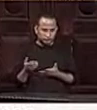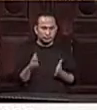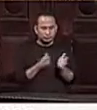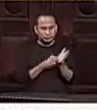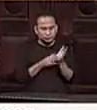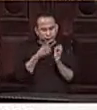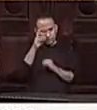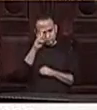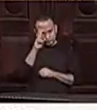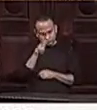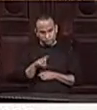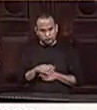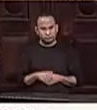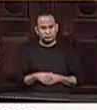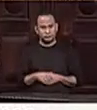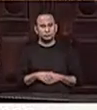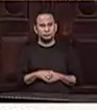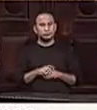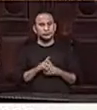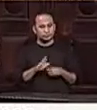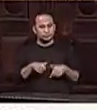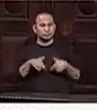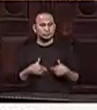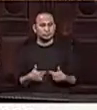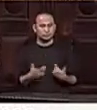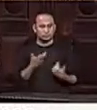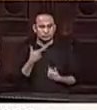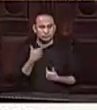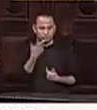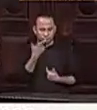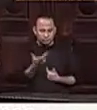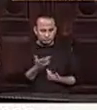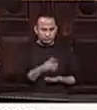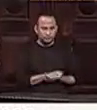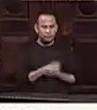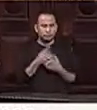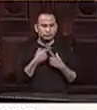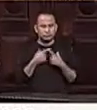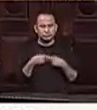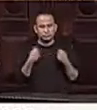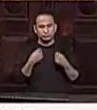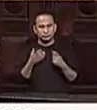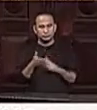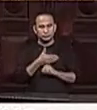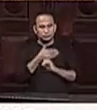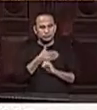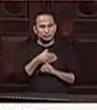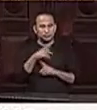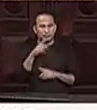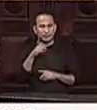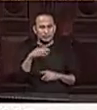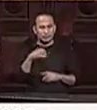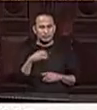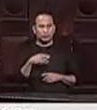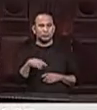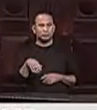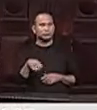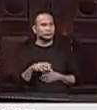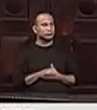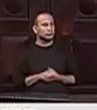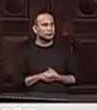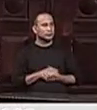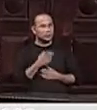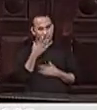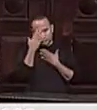pela lembrança e pela provocação que faz para a necessidade de que possamos proteger efetivamente o patrimônio nacional. Obrigado,